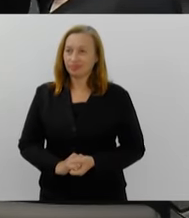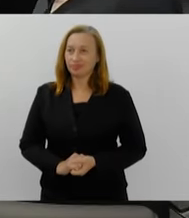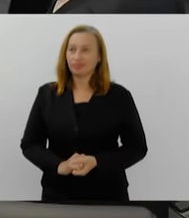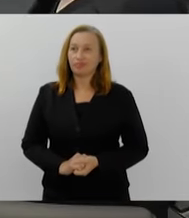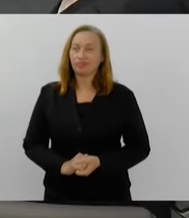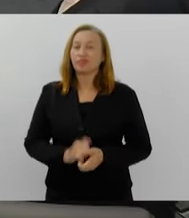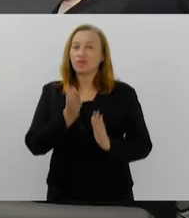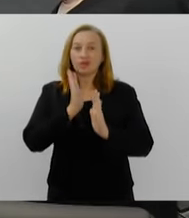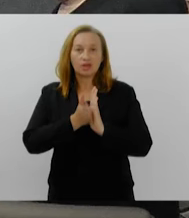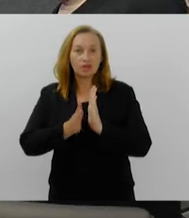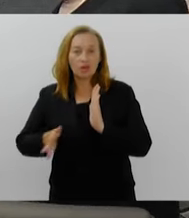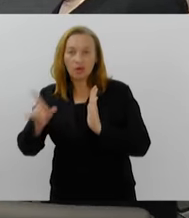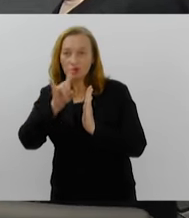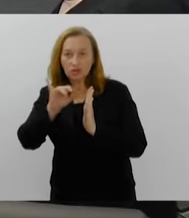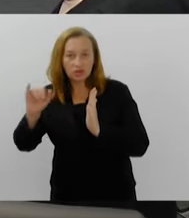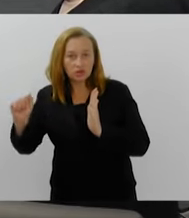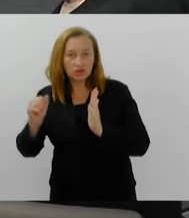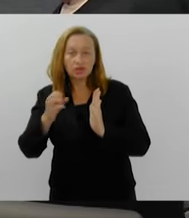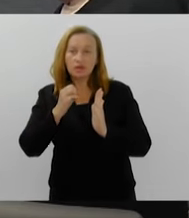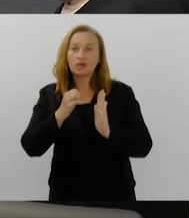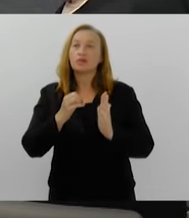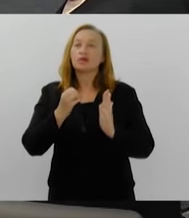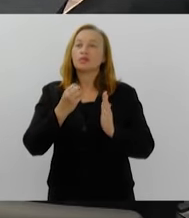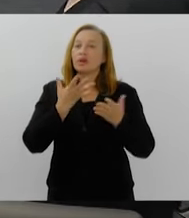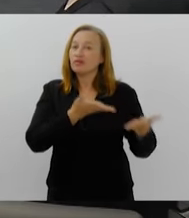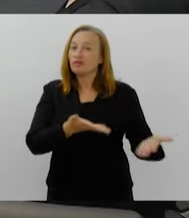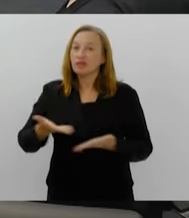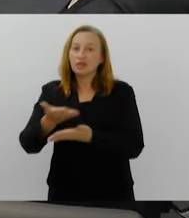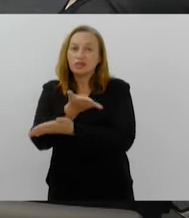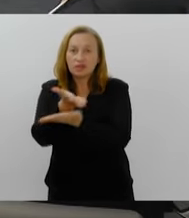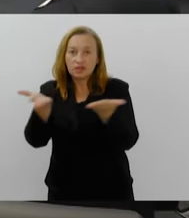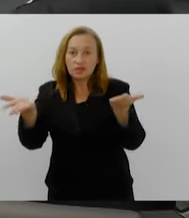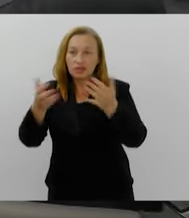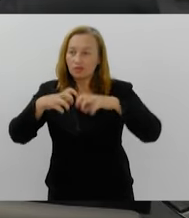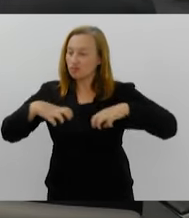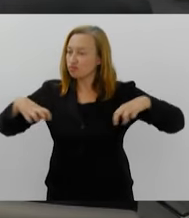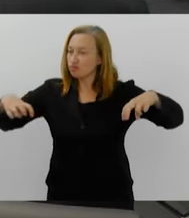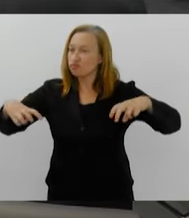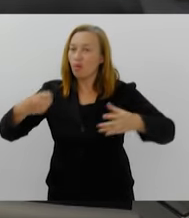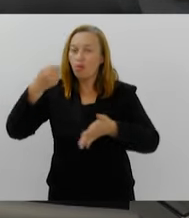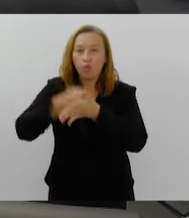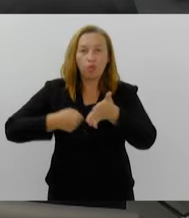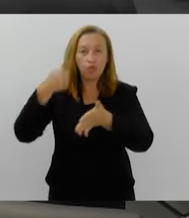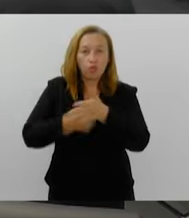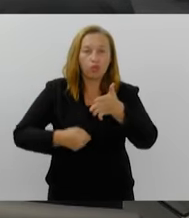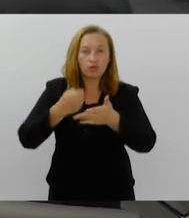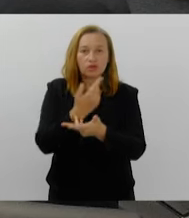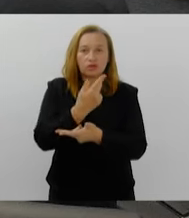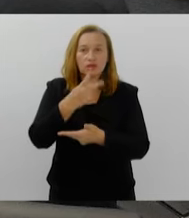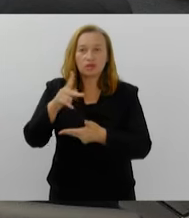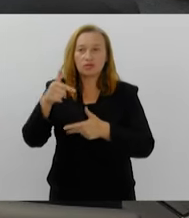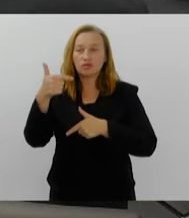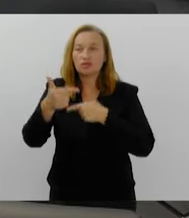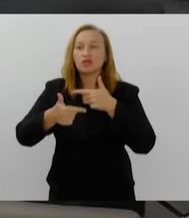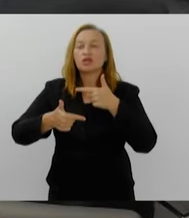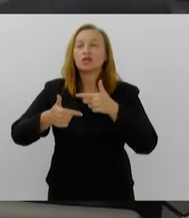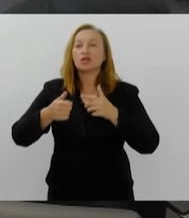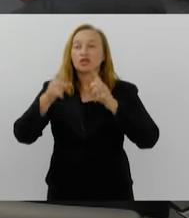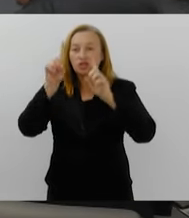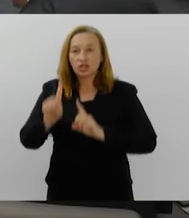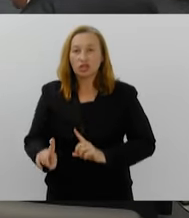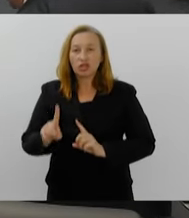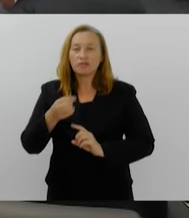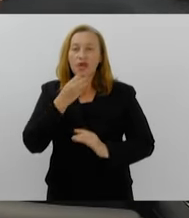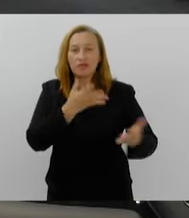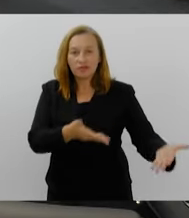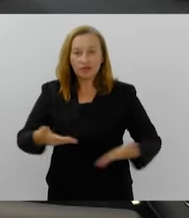Passa-se a ordem do dia, saudando a todos da galeria que estão aí lutando pelos seus direitos. Sejam muito bem-vindos,